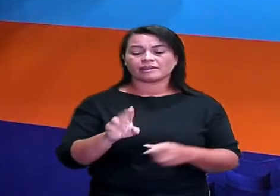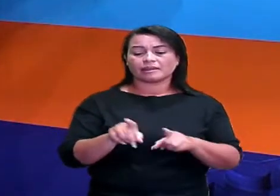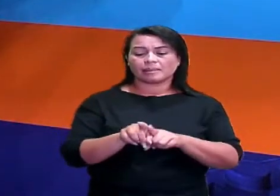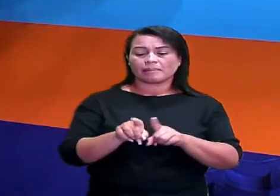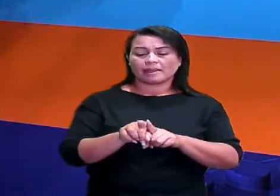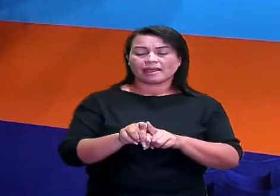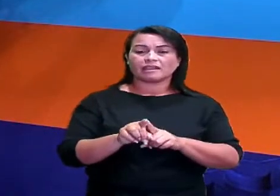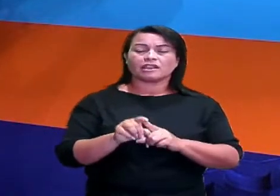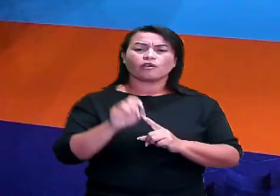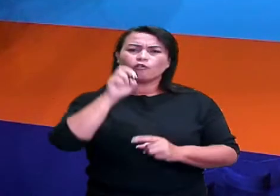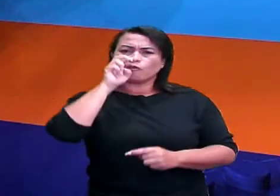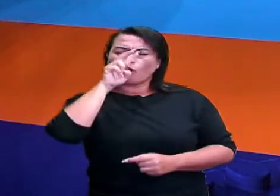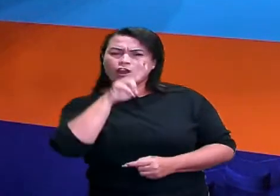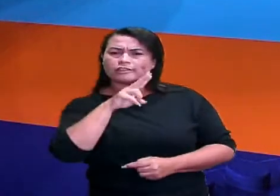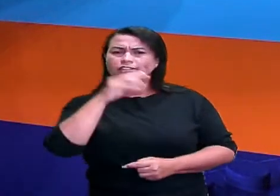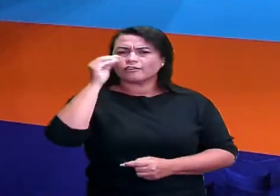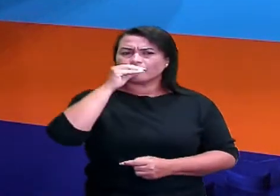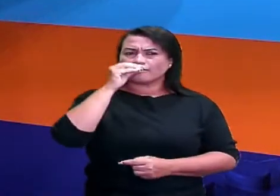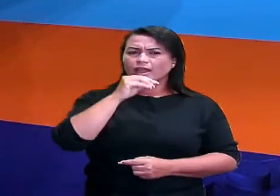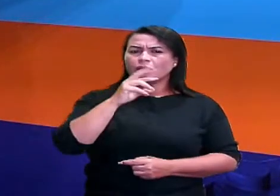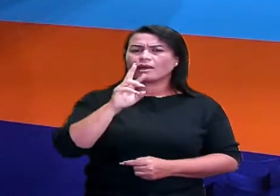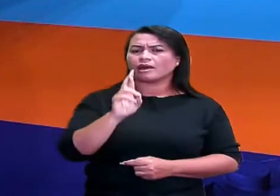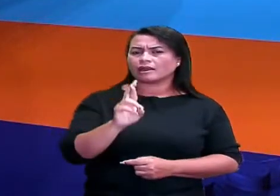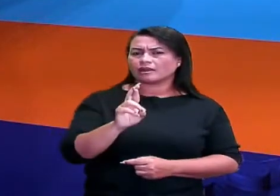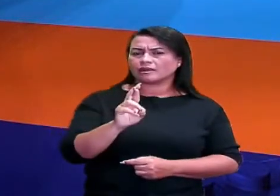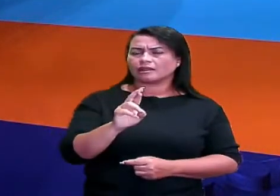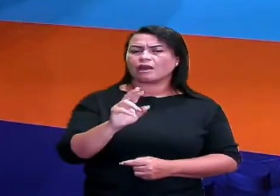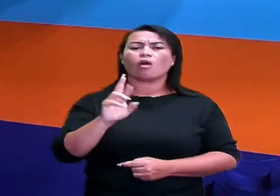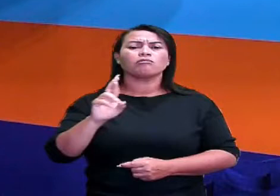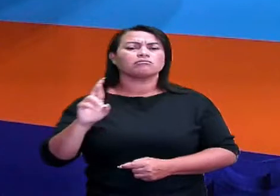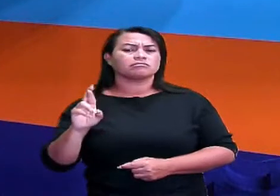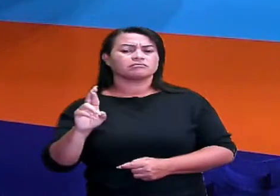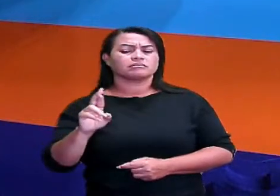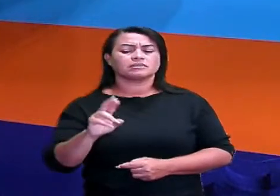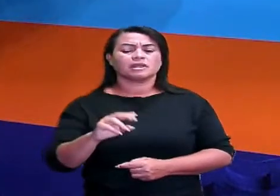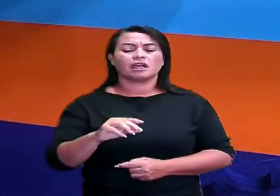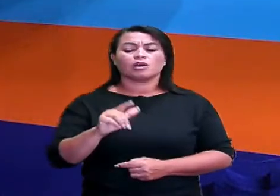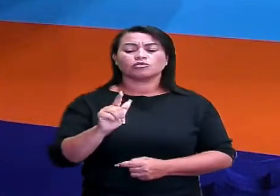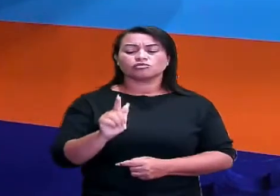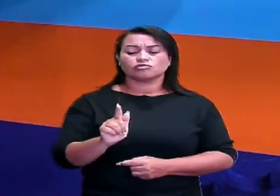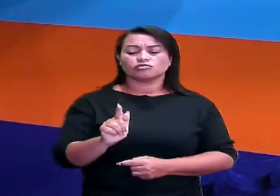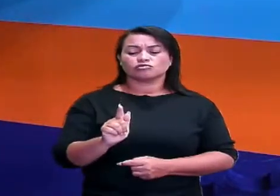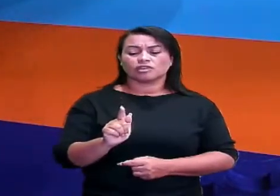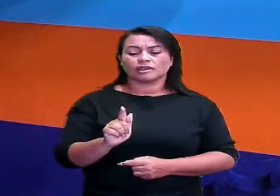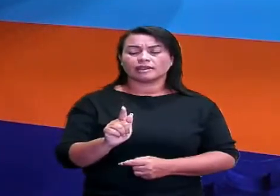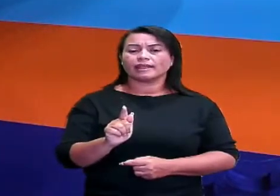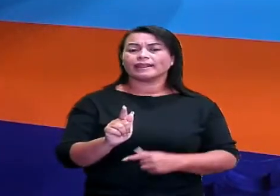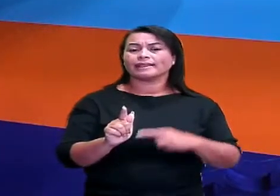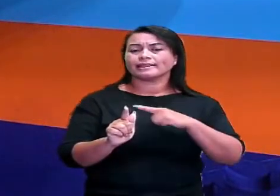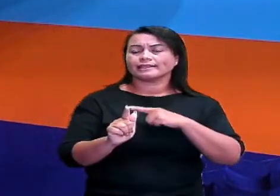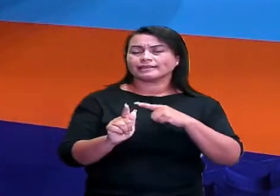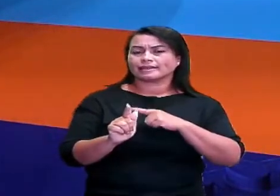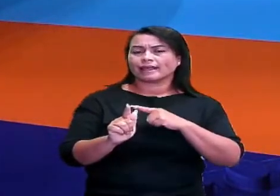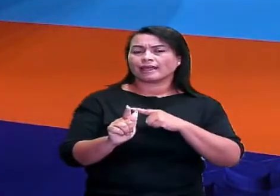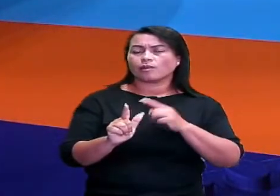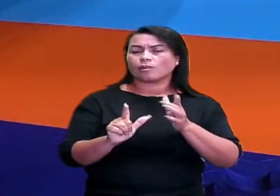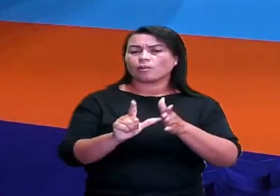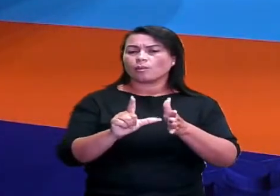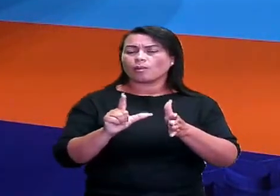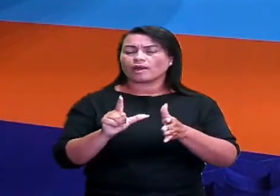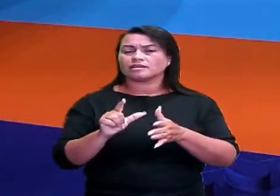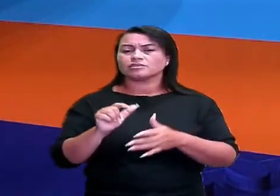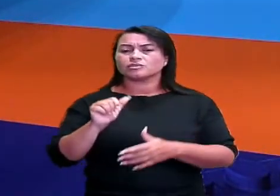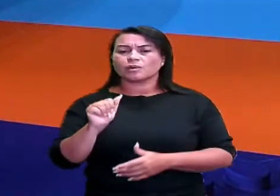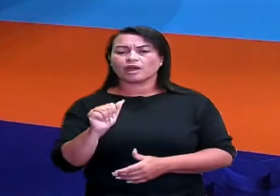tem um som fraco, né? E o R. O G, ele tem um som antes da vogal